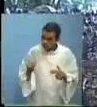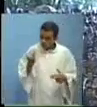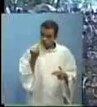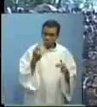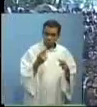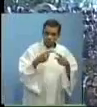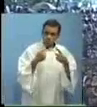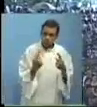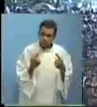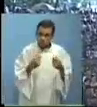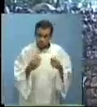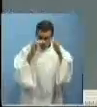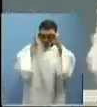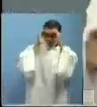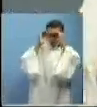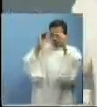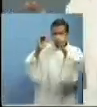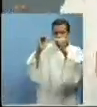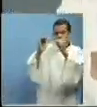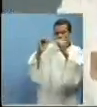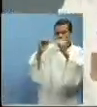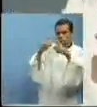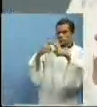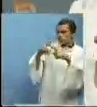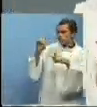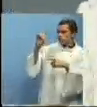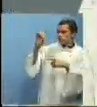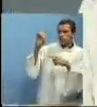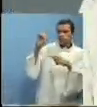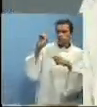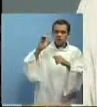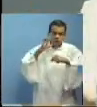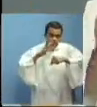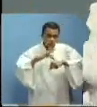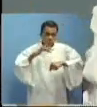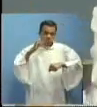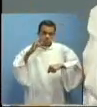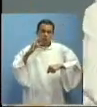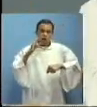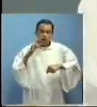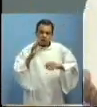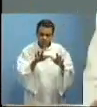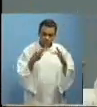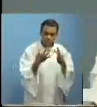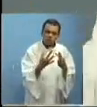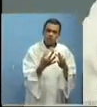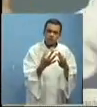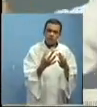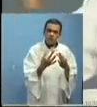mão e um corpo no outro Deus coloca ali a sua mão de algo Sagrado é por isso que dá lhe